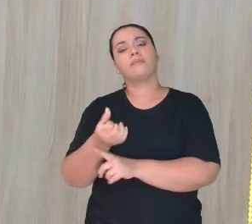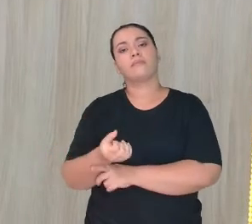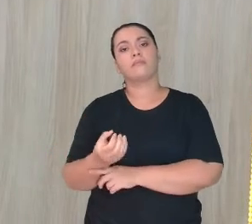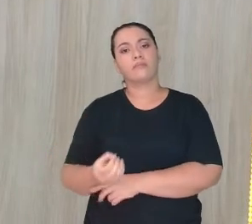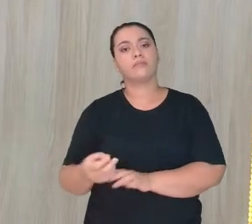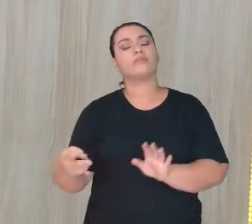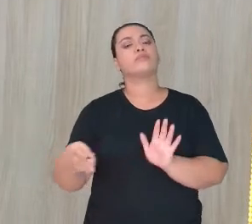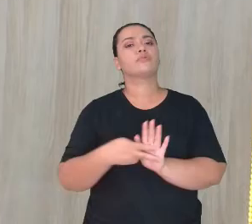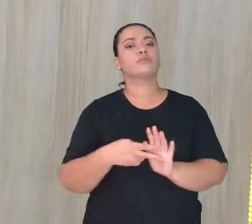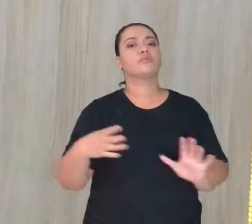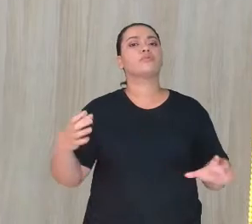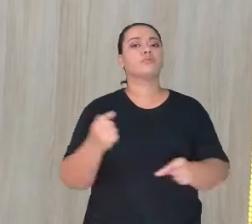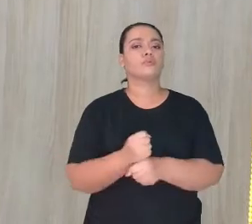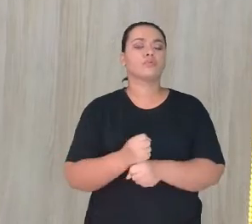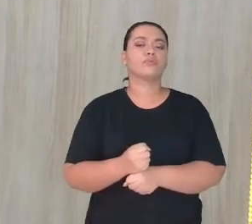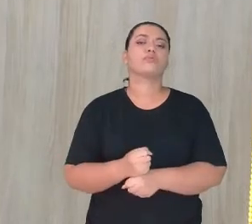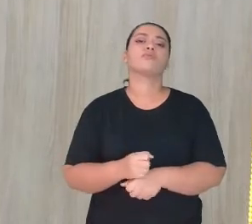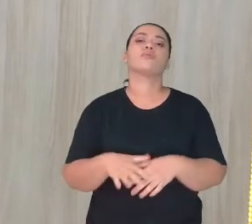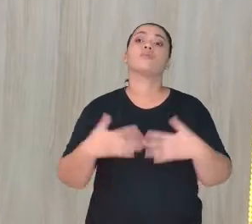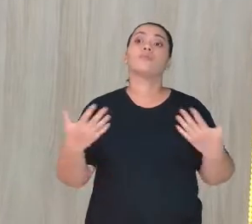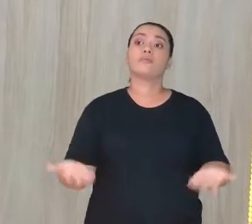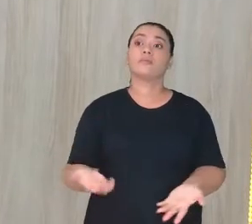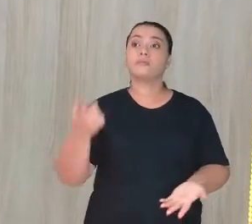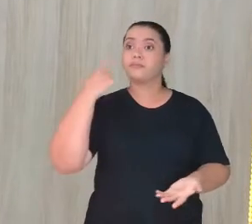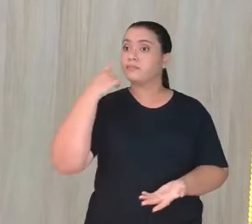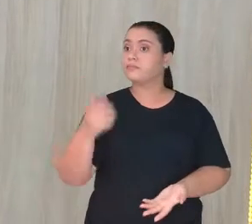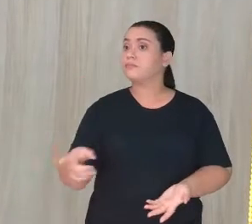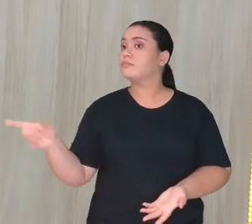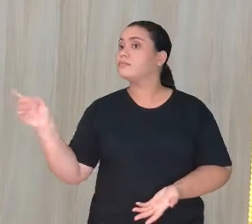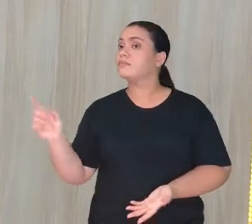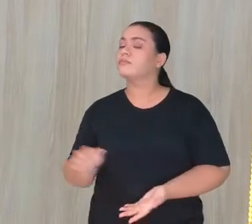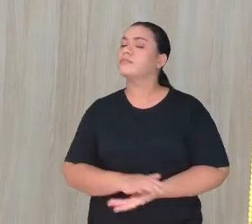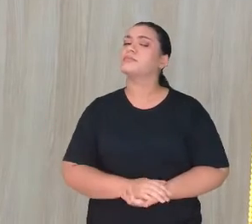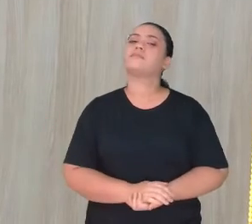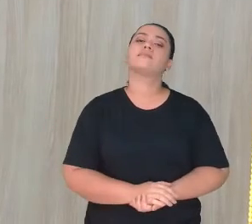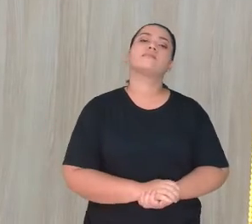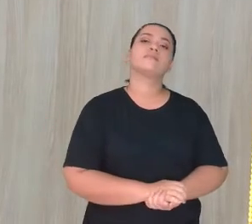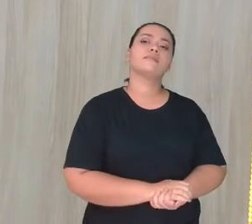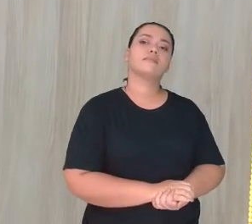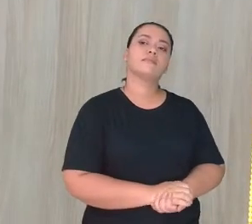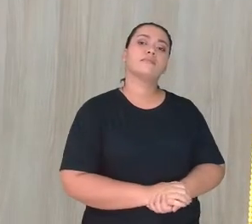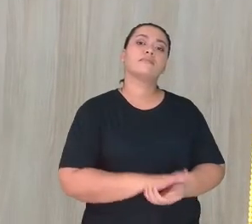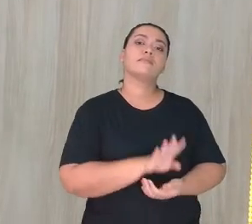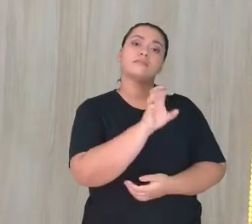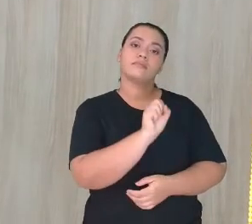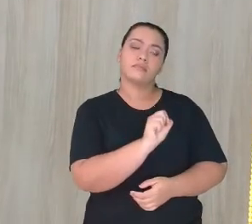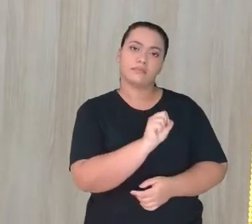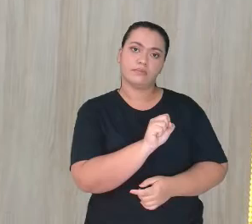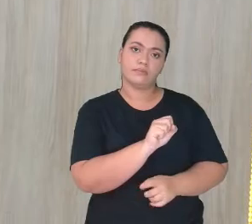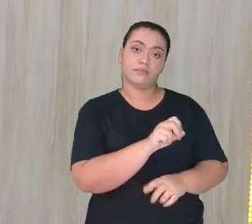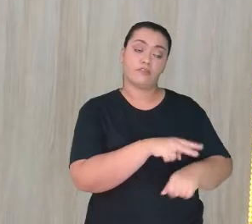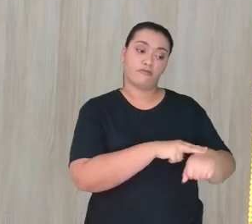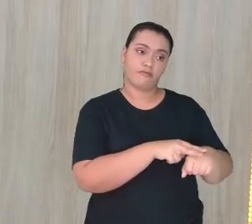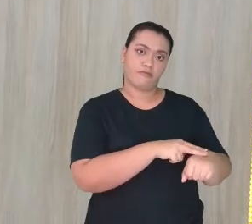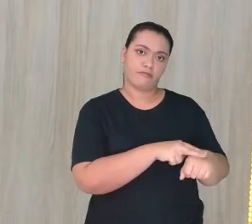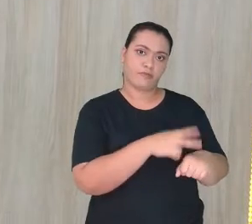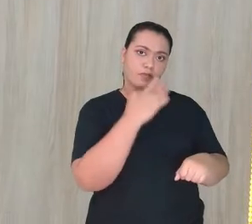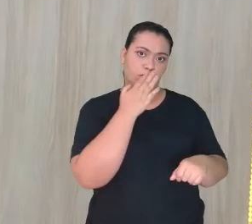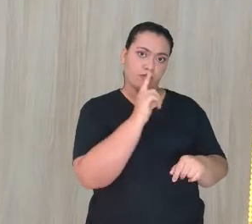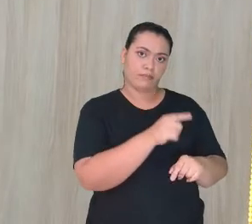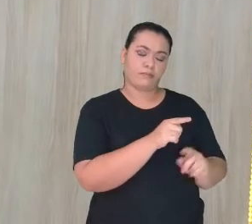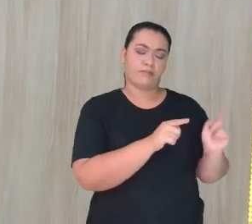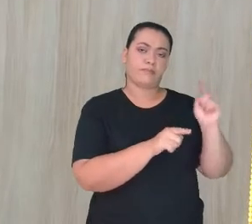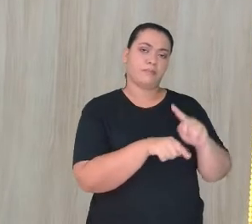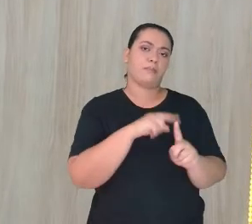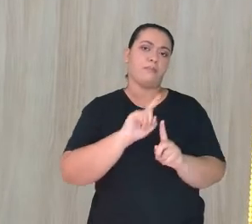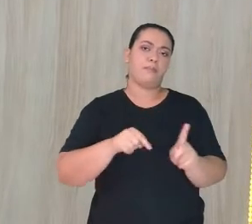60, o total dá igual a quanto? A gente vai ver aí como é que vai ficar. Somando 48, que é a área do triângulo, mais